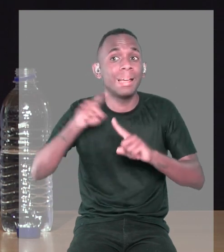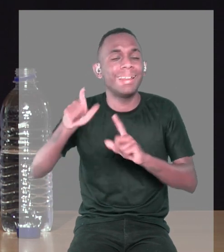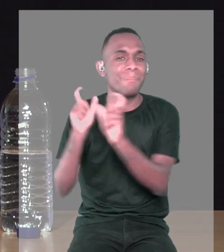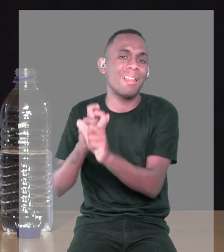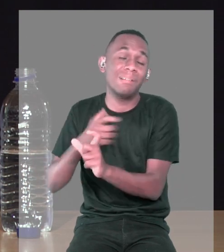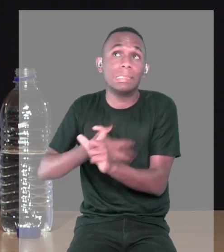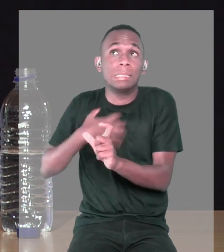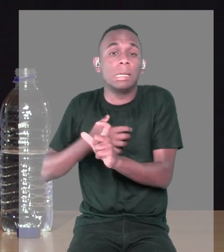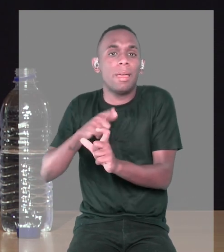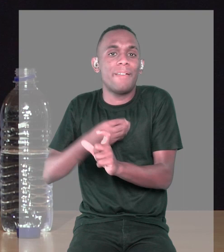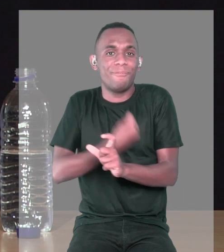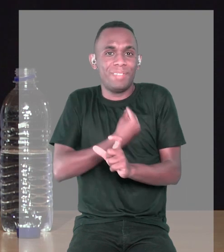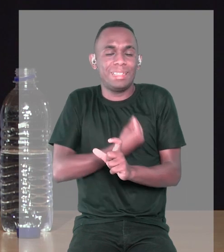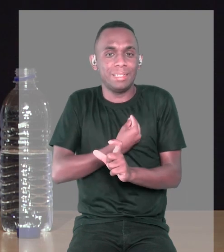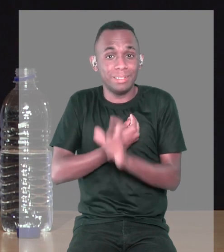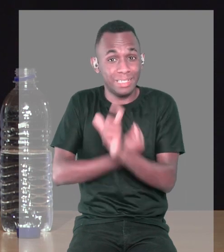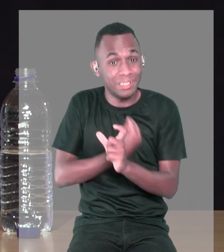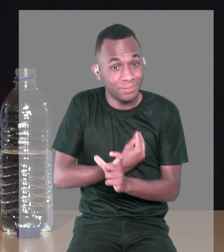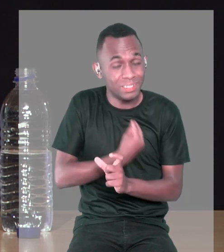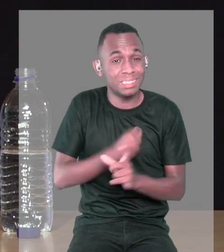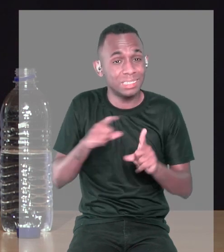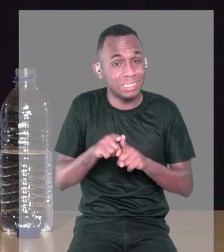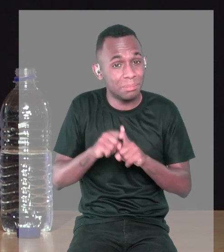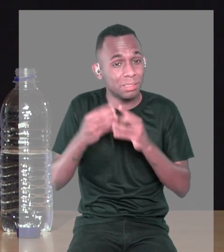desgastada. Isso só para dizer que